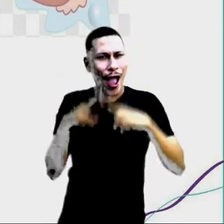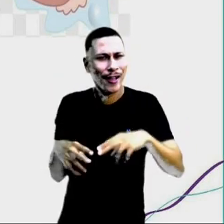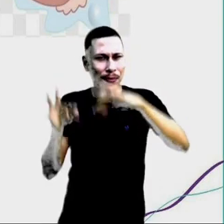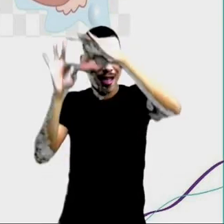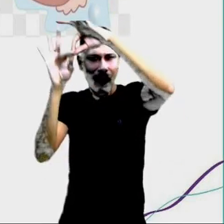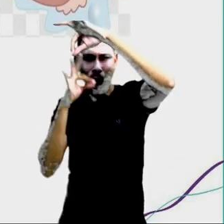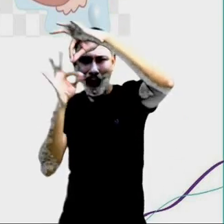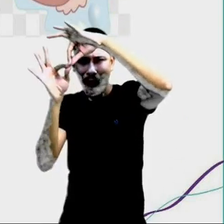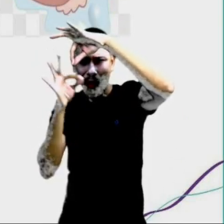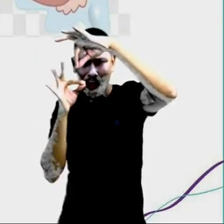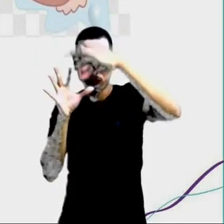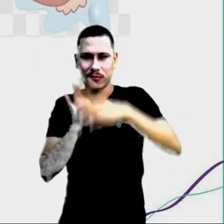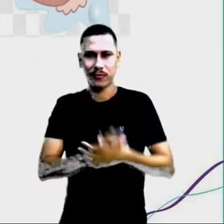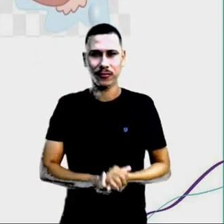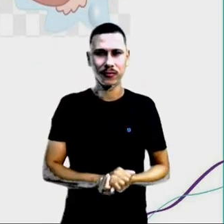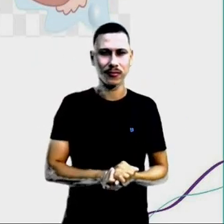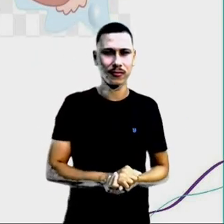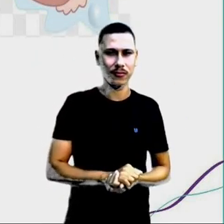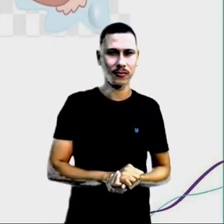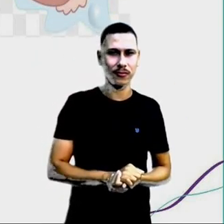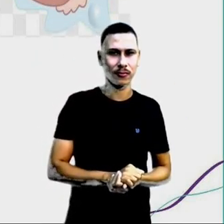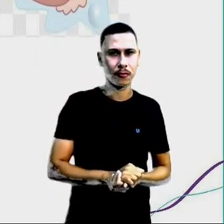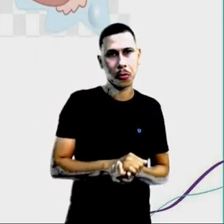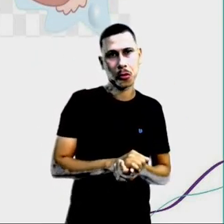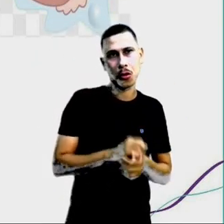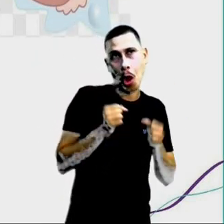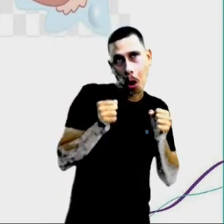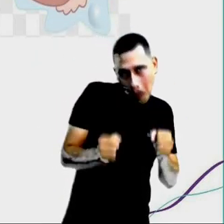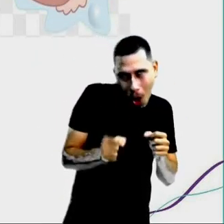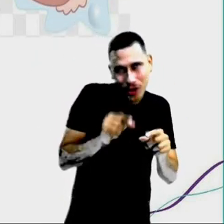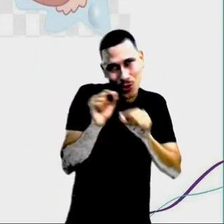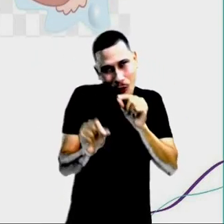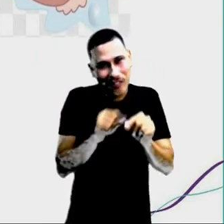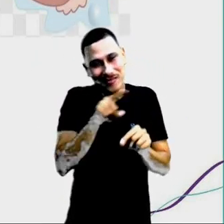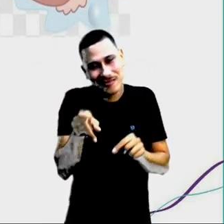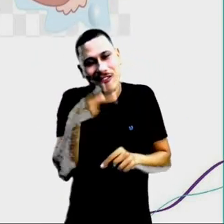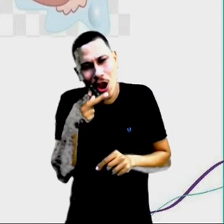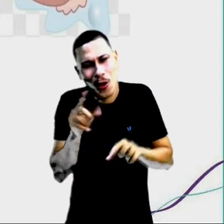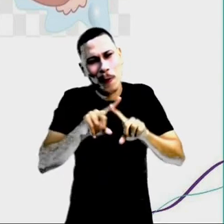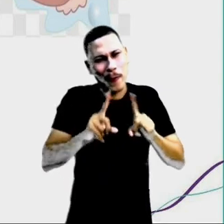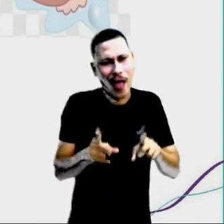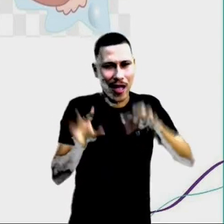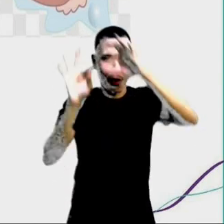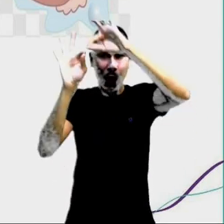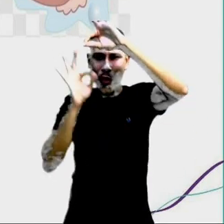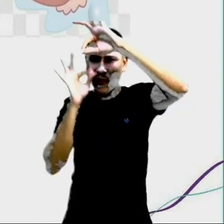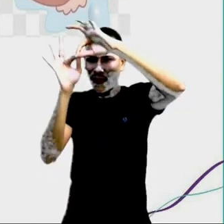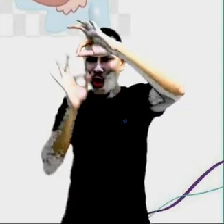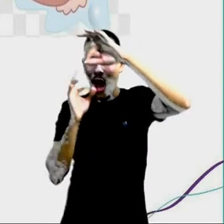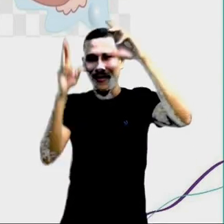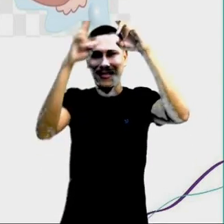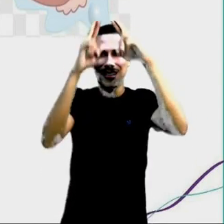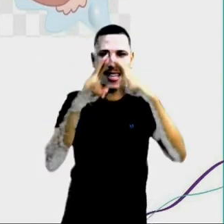uva. Como? Pode ser também, mas uva também rima